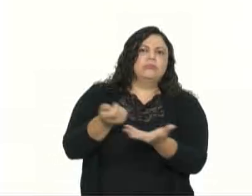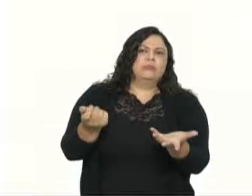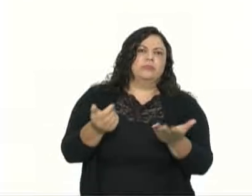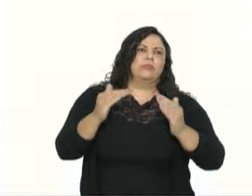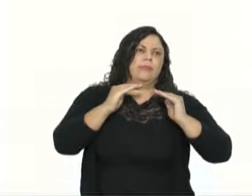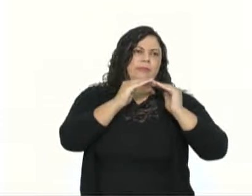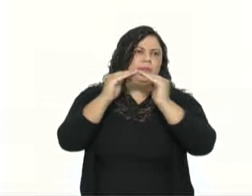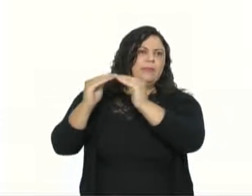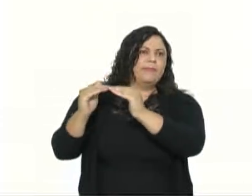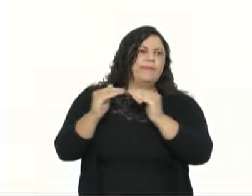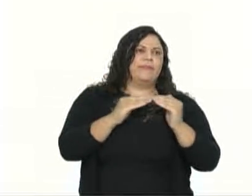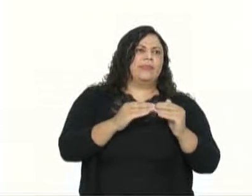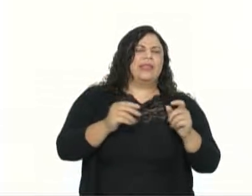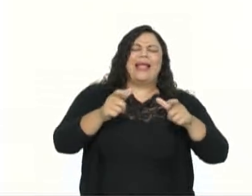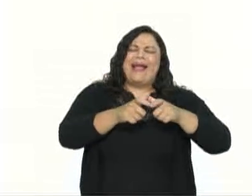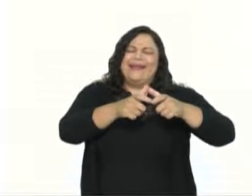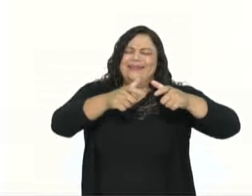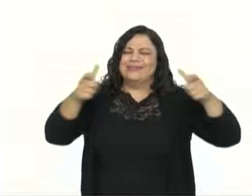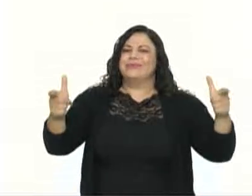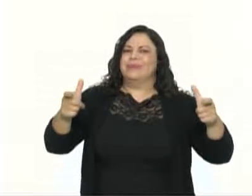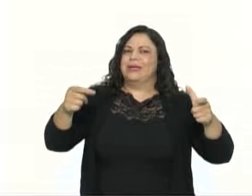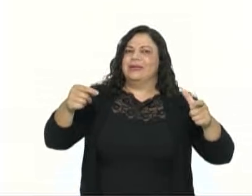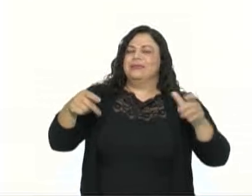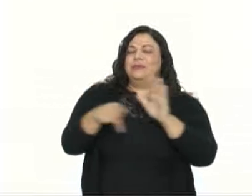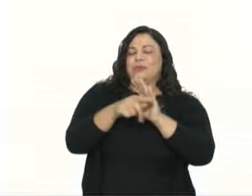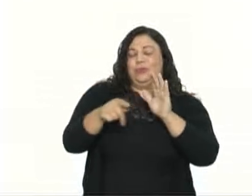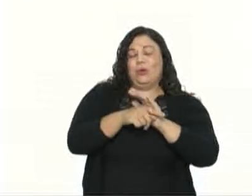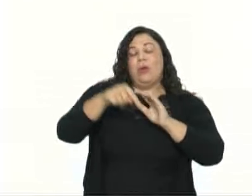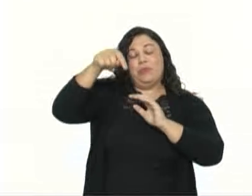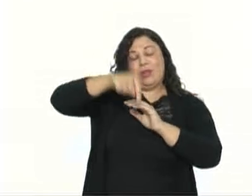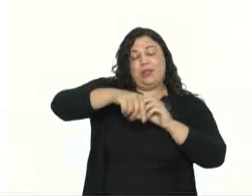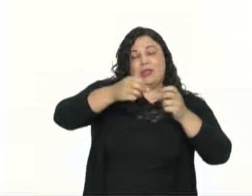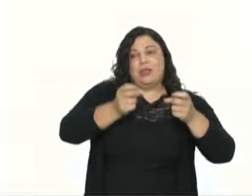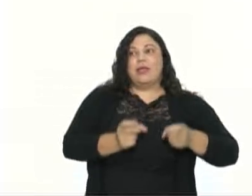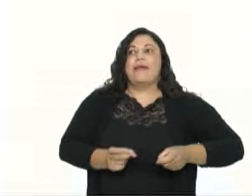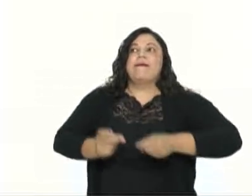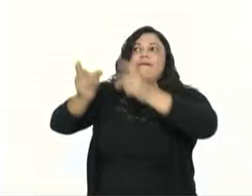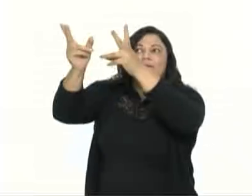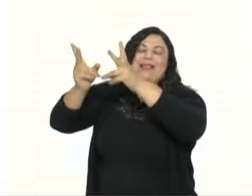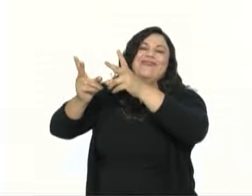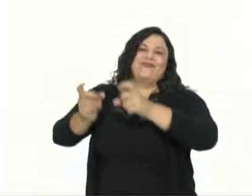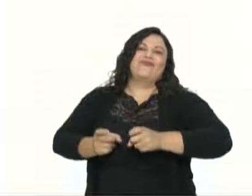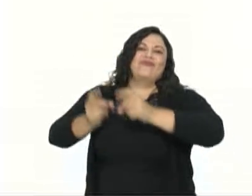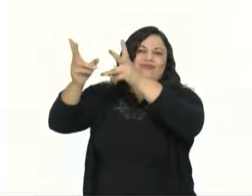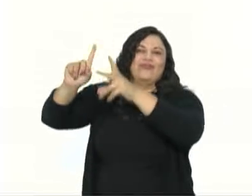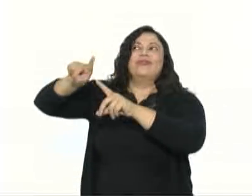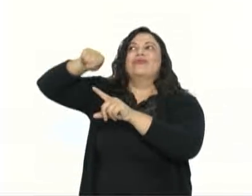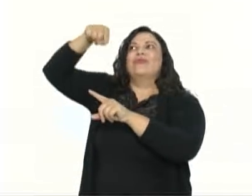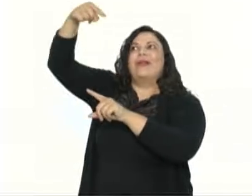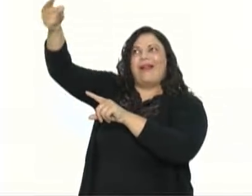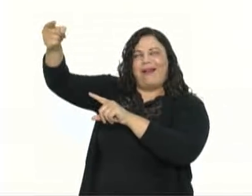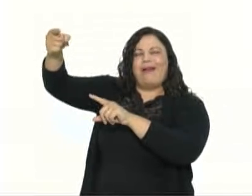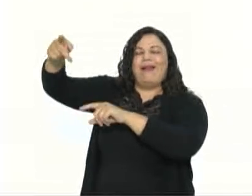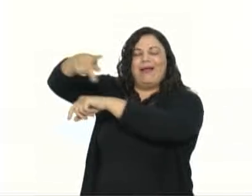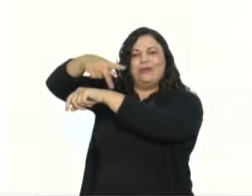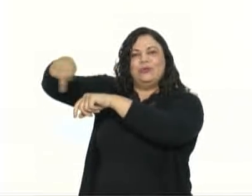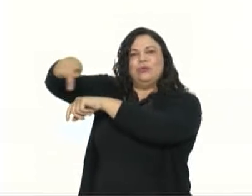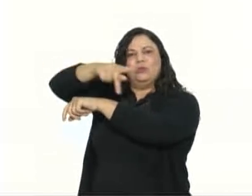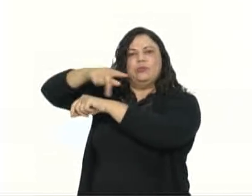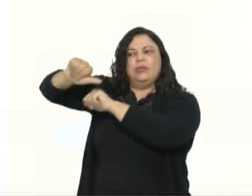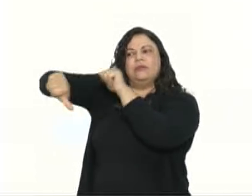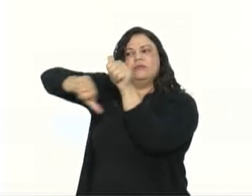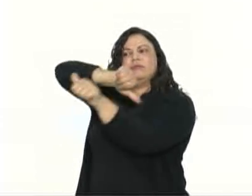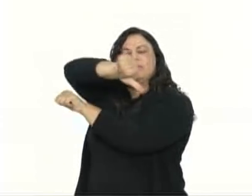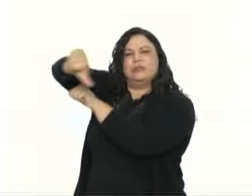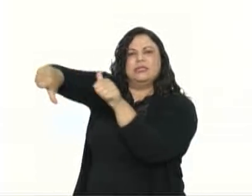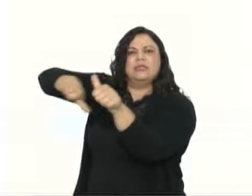dos lingotes produzidos aqui é exportada e lá fora eles são transformados em componentes automotivos e equipamentos que o